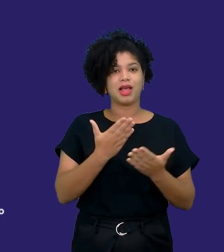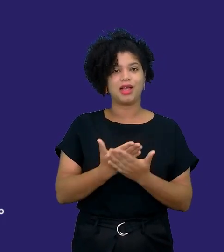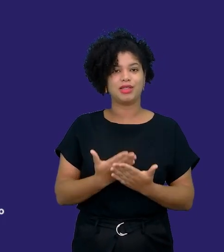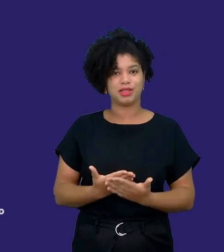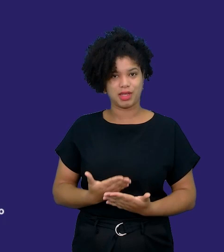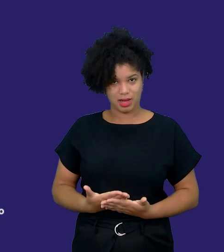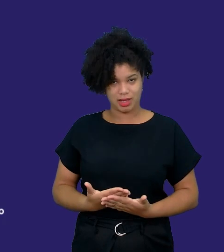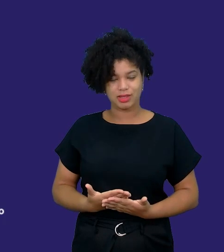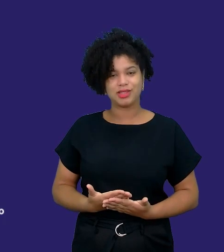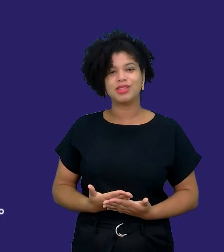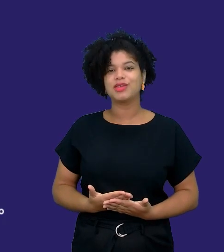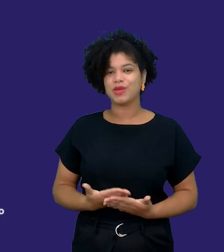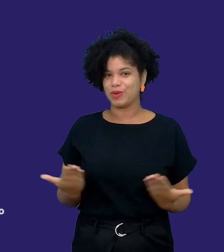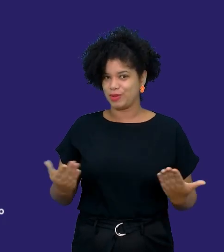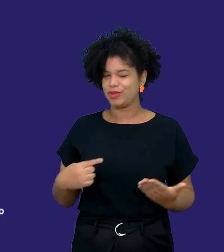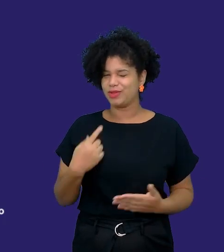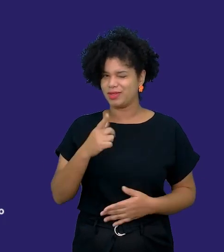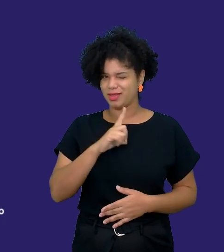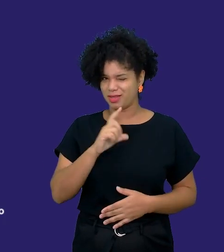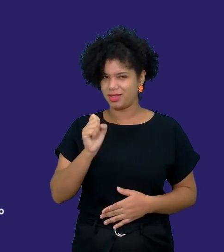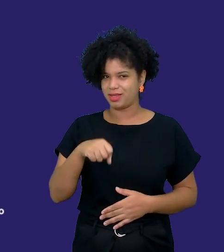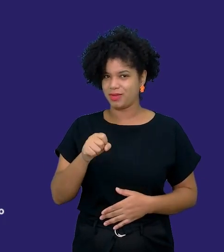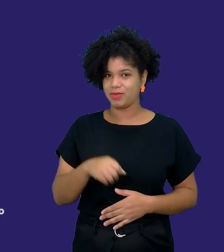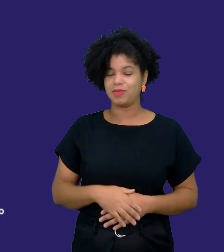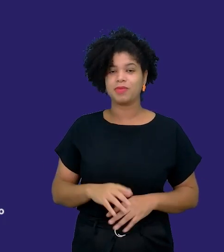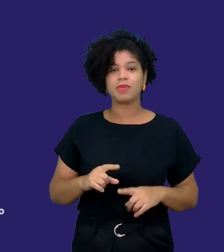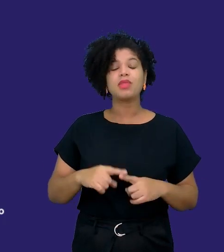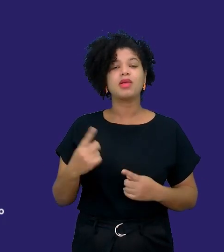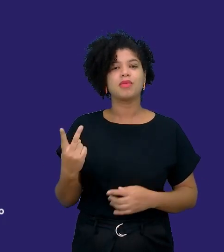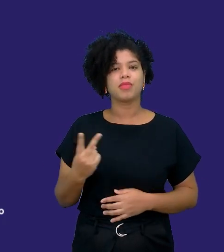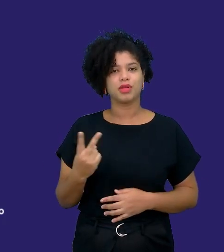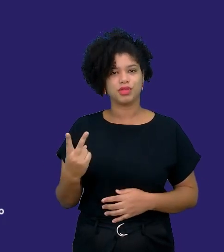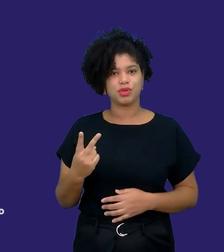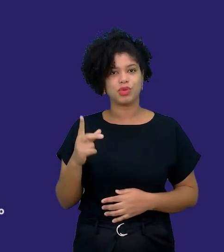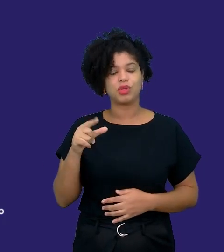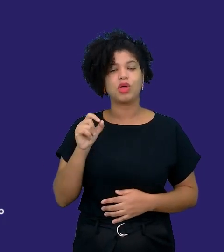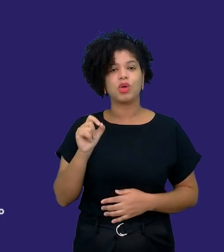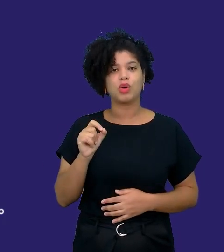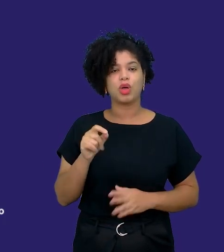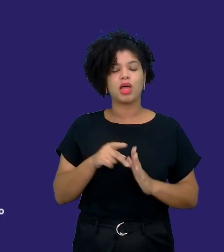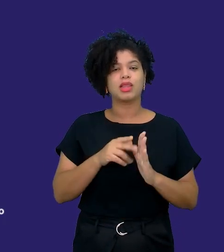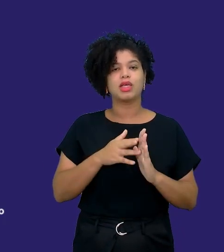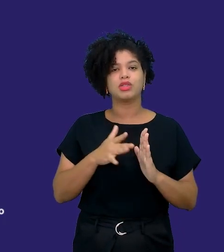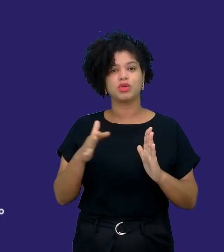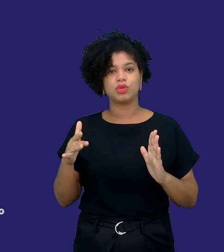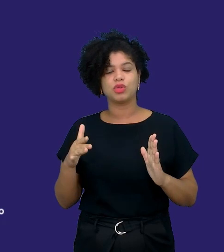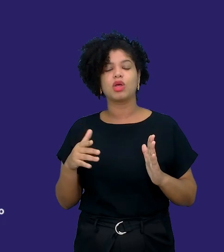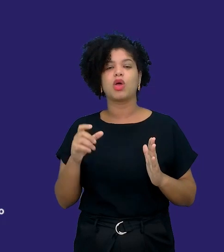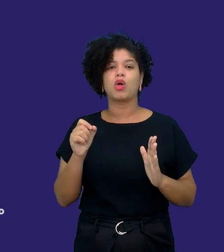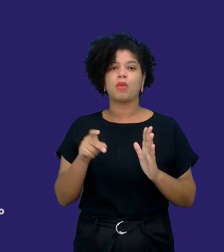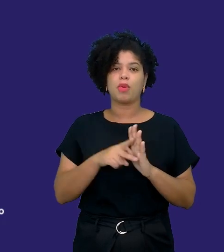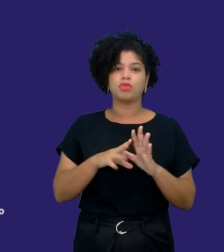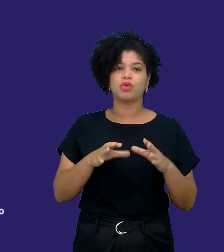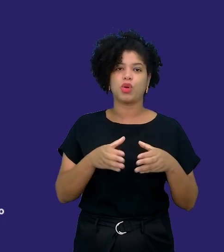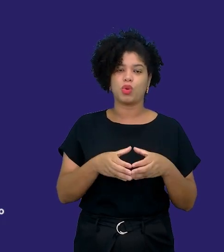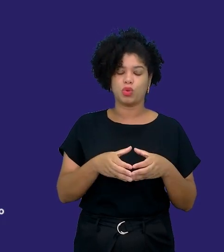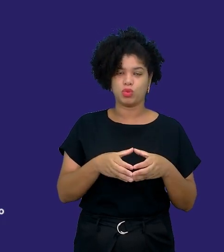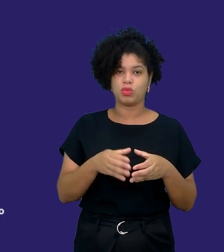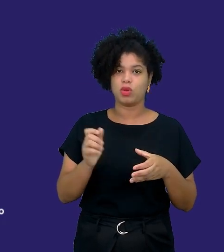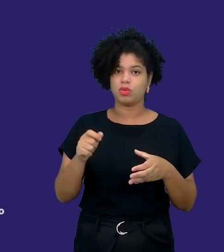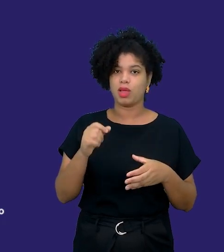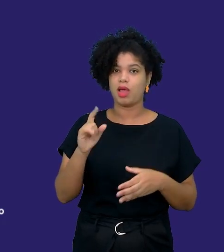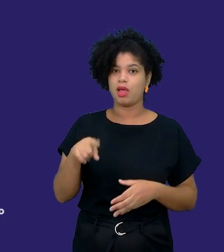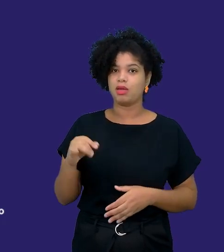que veremos hoje. Mas para o segundo momento aí do desdobramento da pauta dos seus pares, é importantíssimo